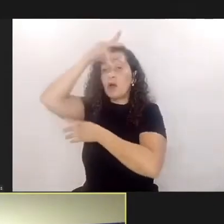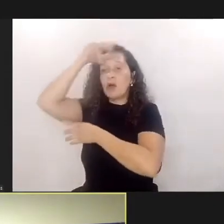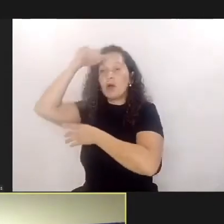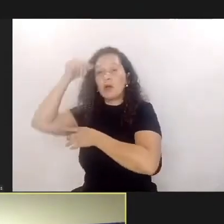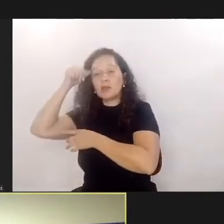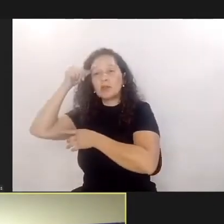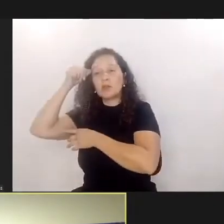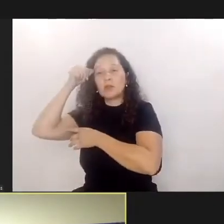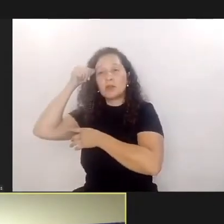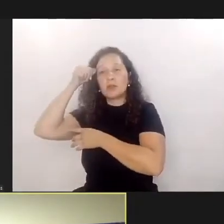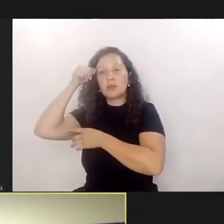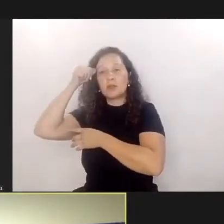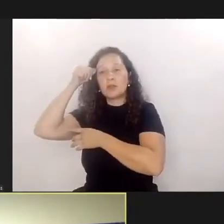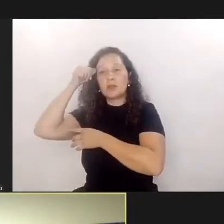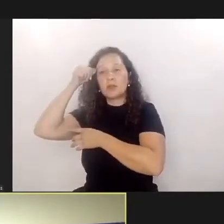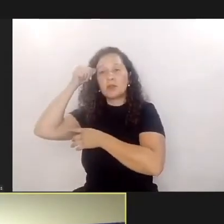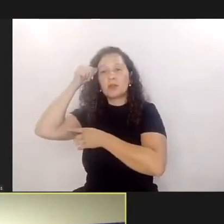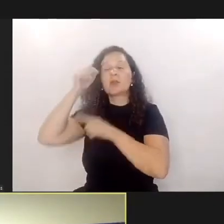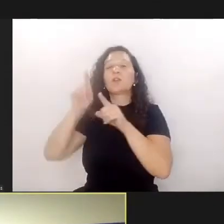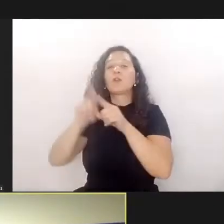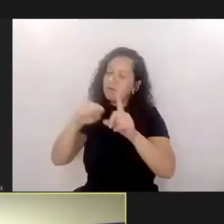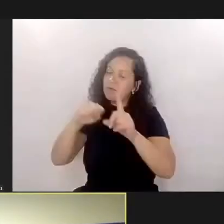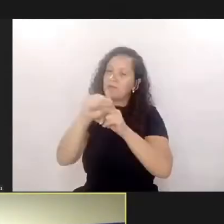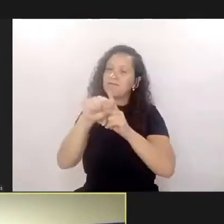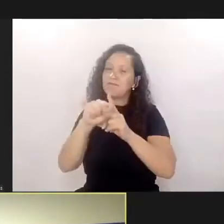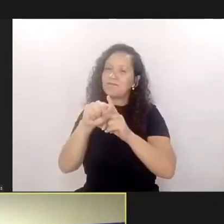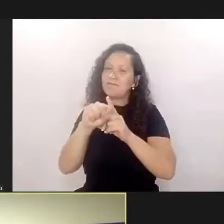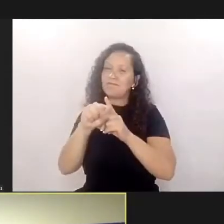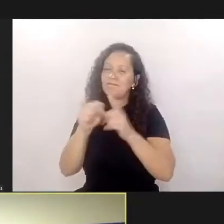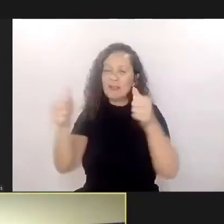sociais acentuadas pelo mercado de commodities,